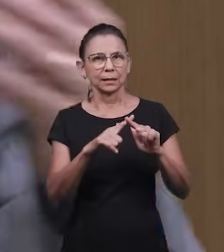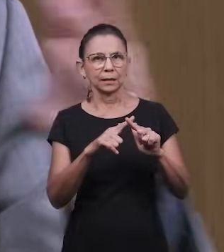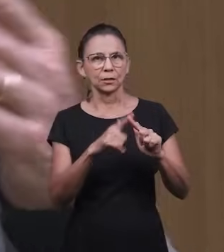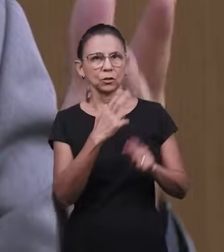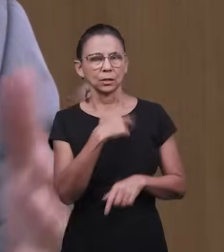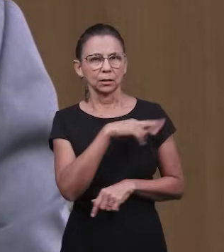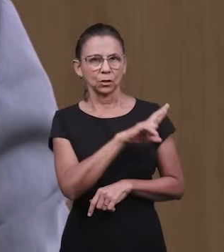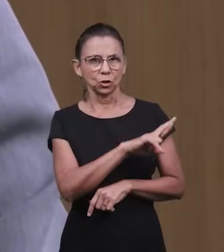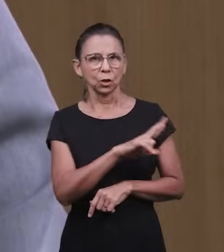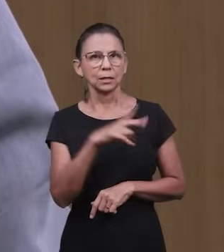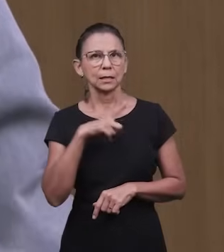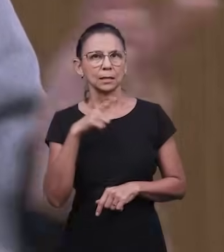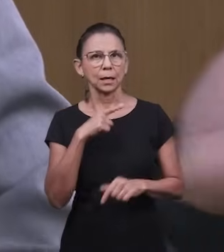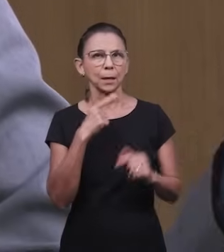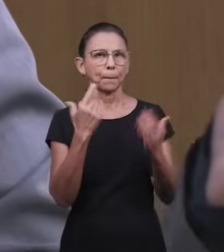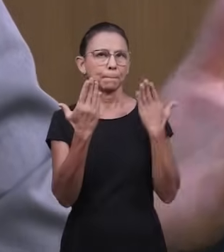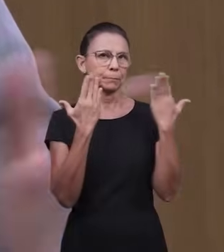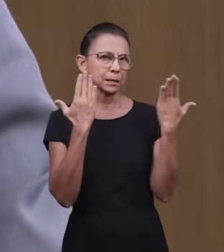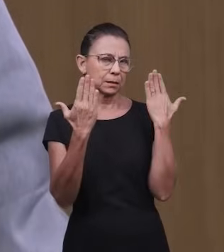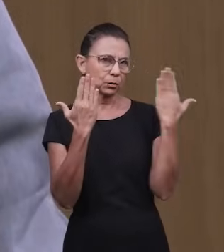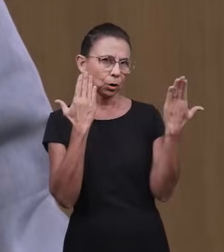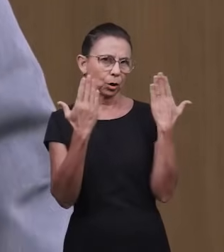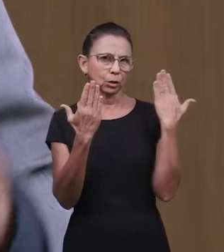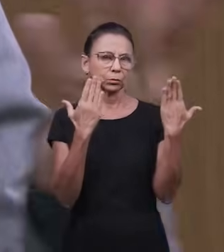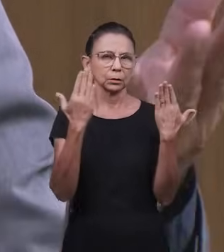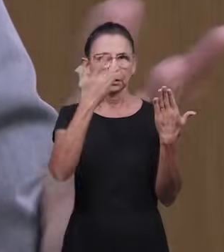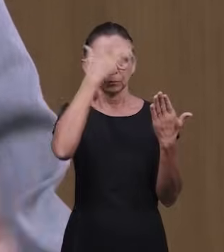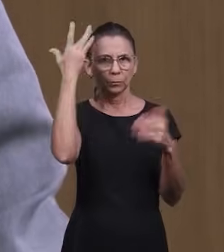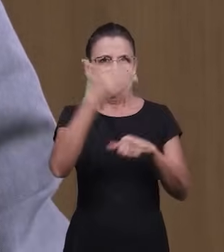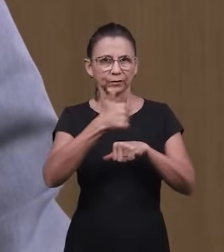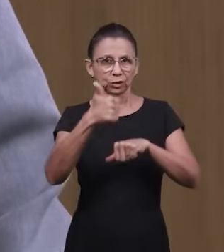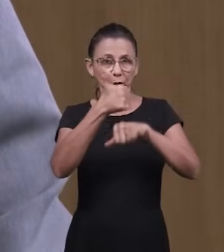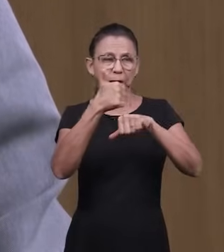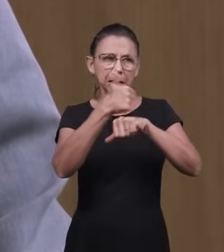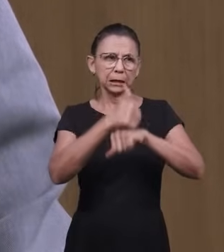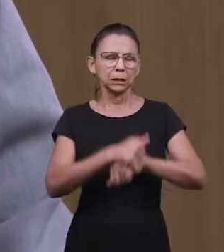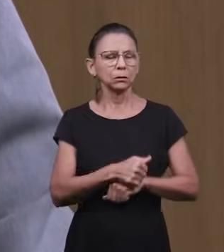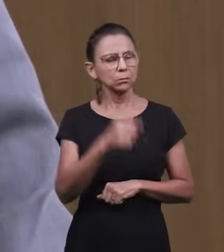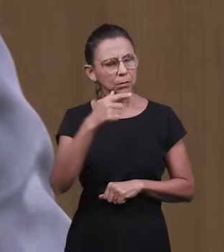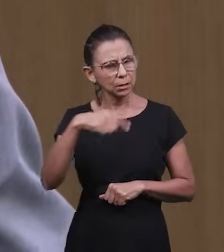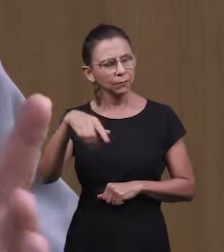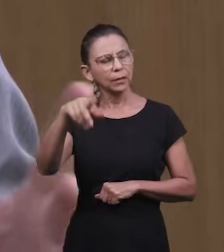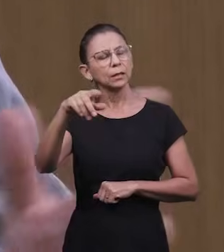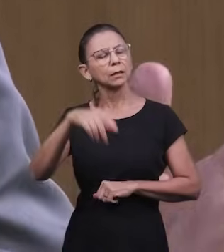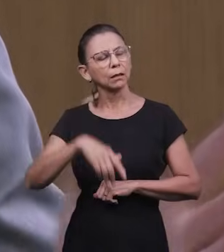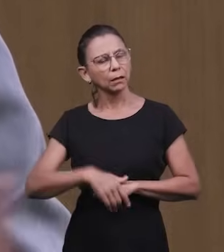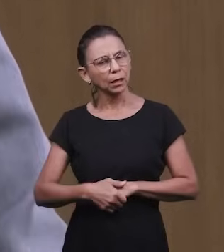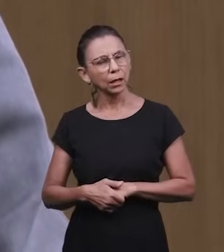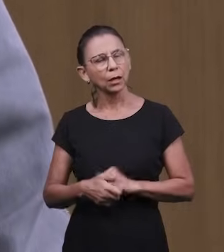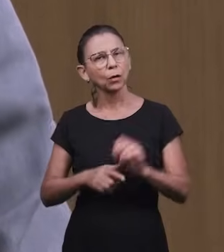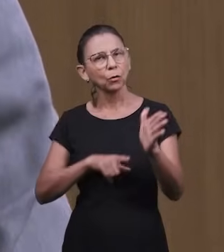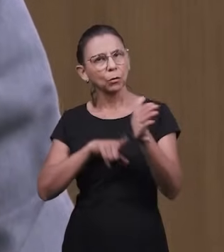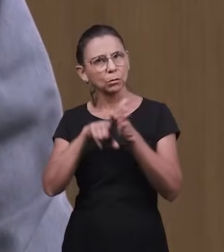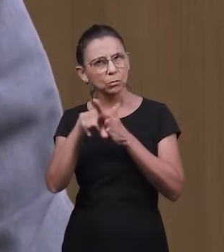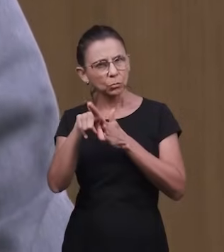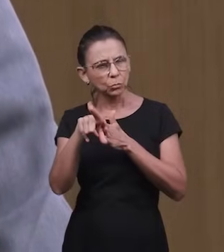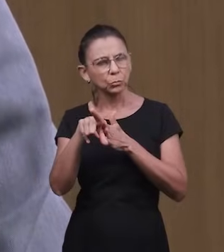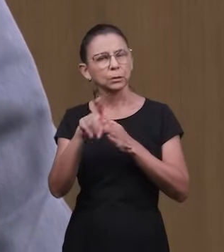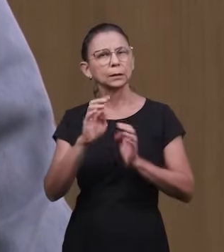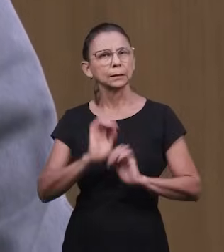deles tem isso, esse trabalho assistencial, né? Nada contra, né? E você vai fazer uma consulta com um psicólogo